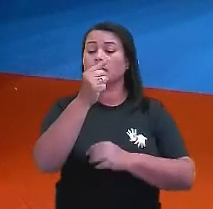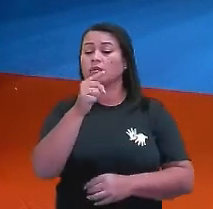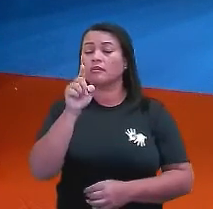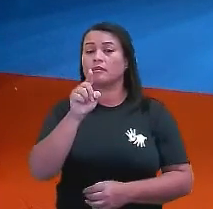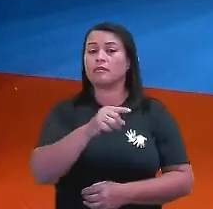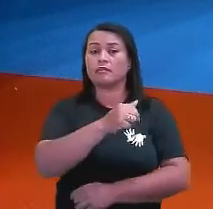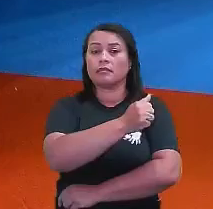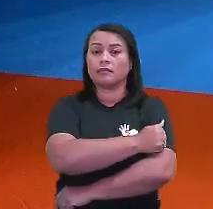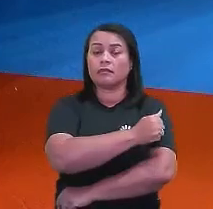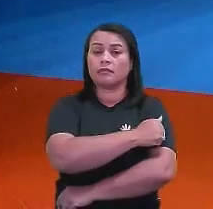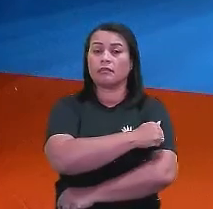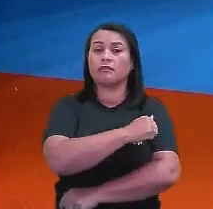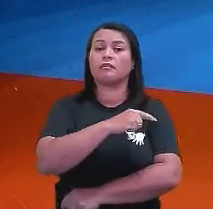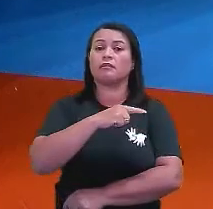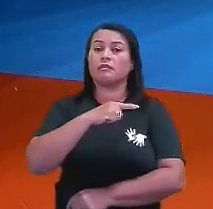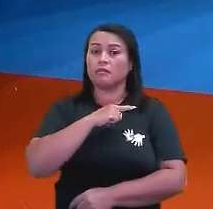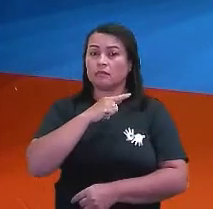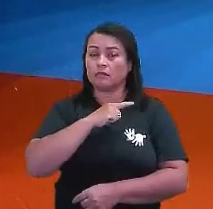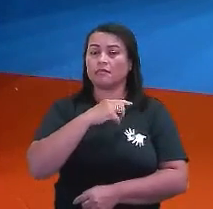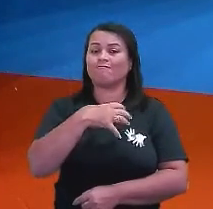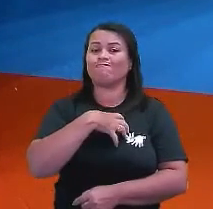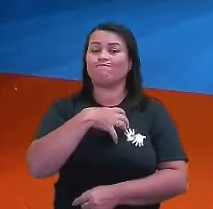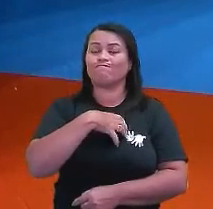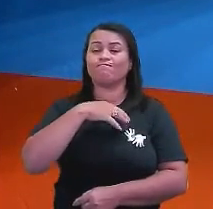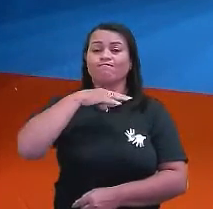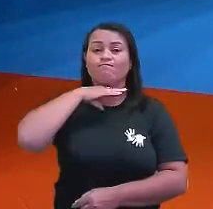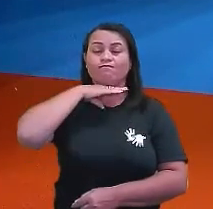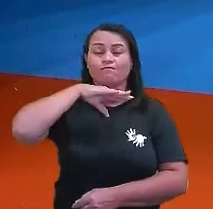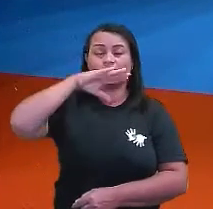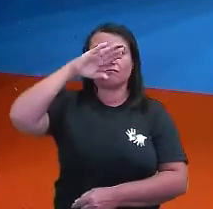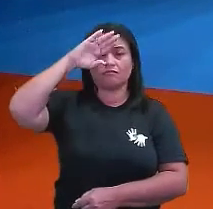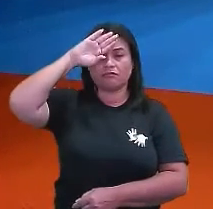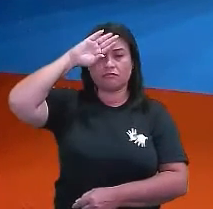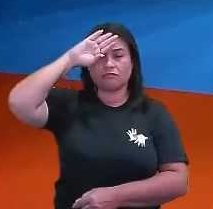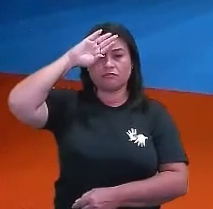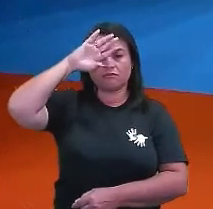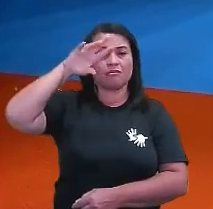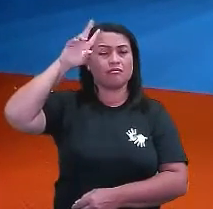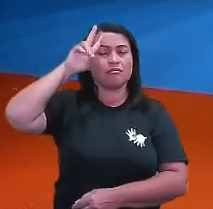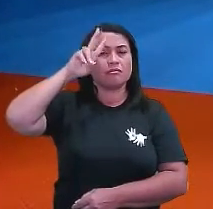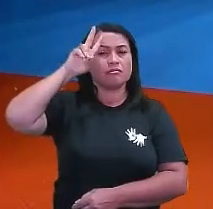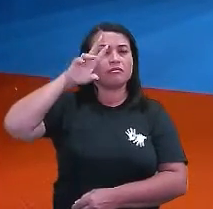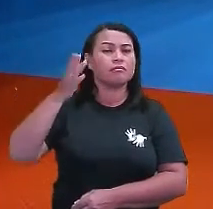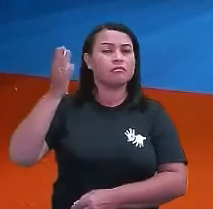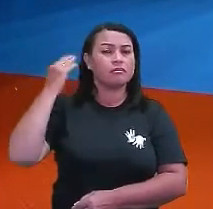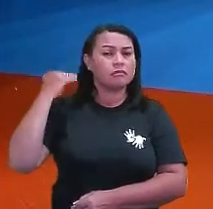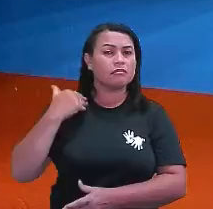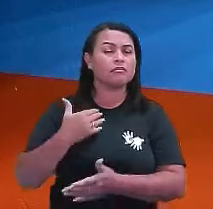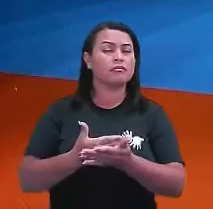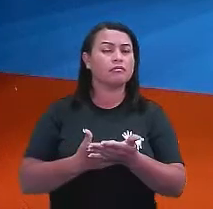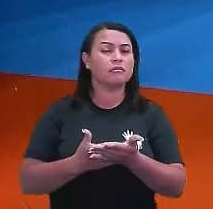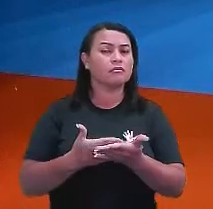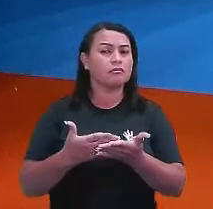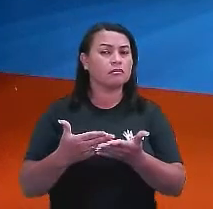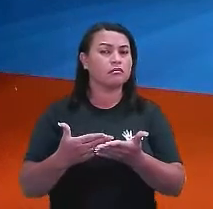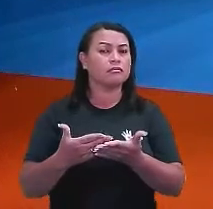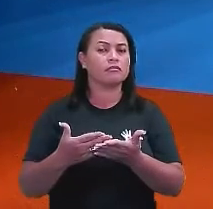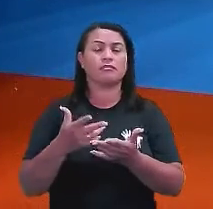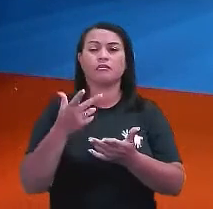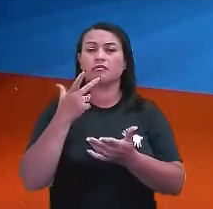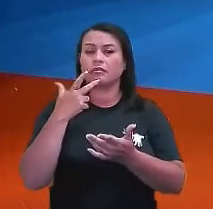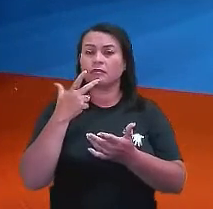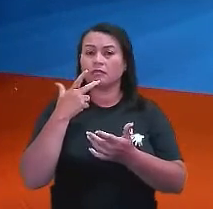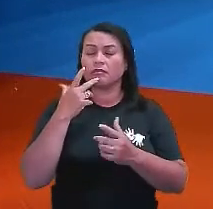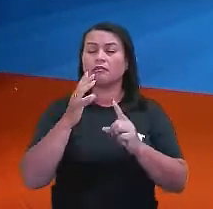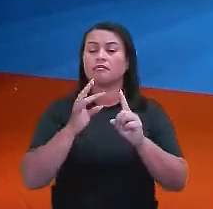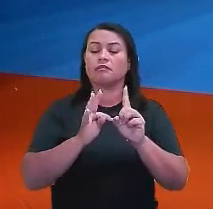um aluno que está com febre. Lembra lá no começo, quando eu falei das